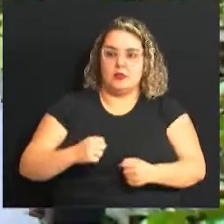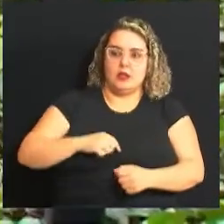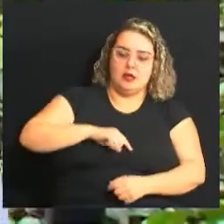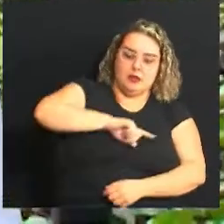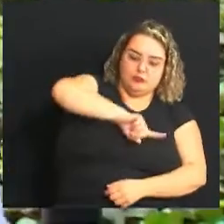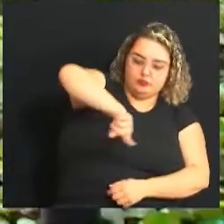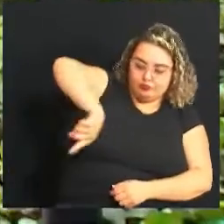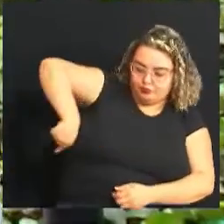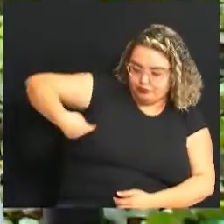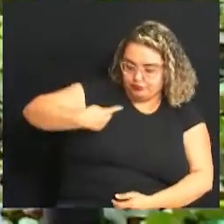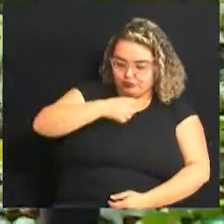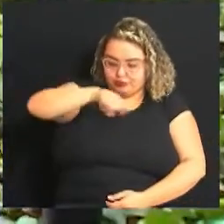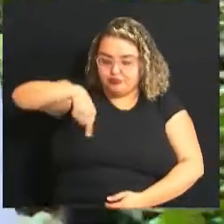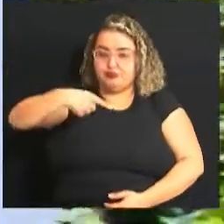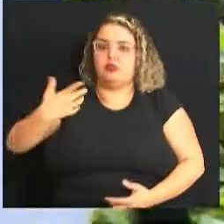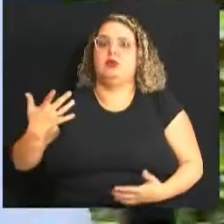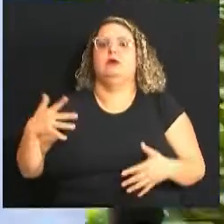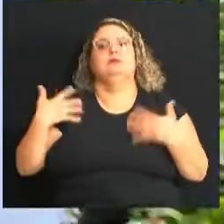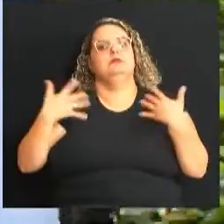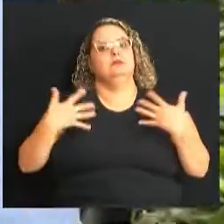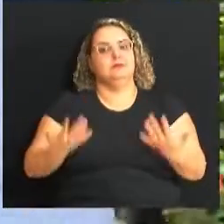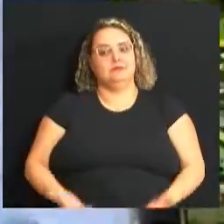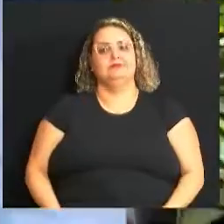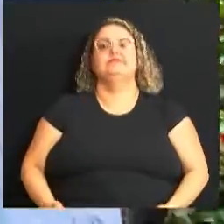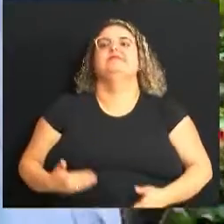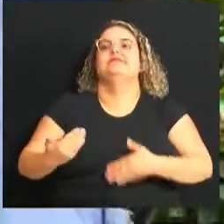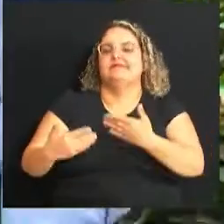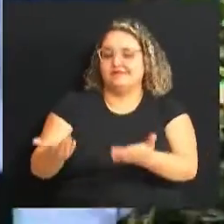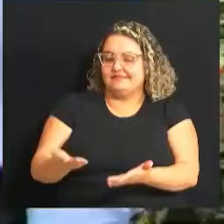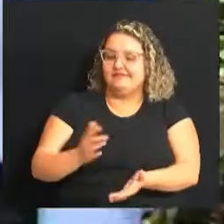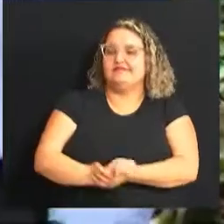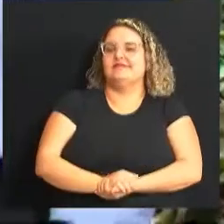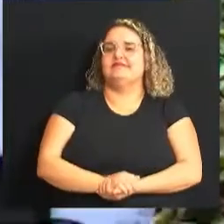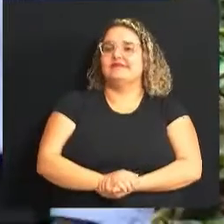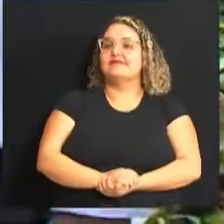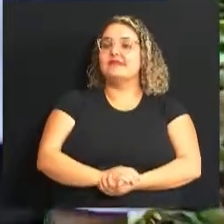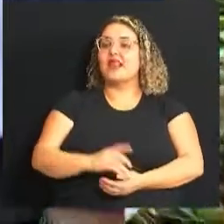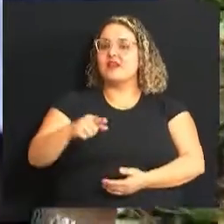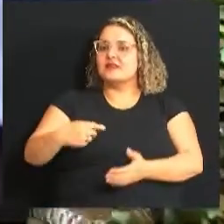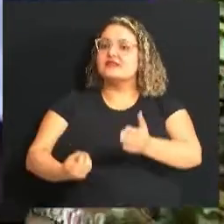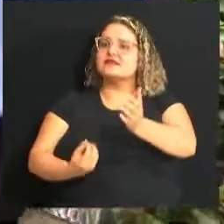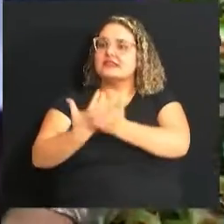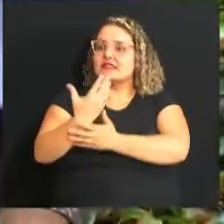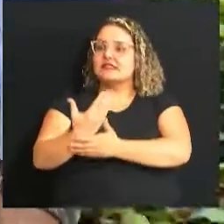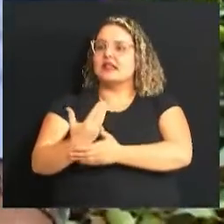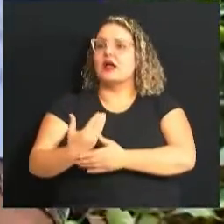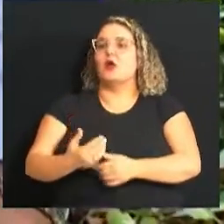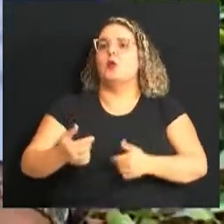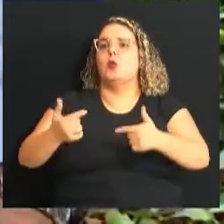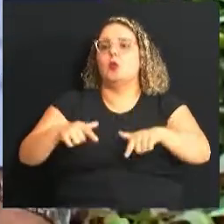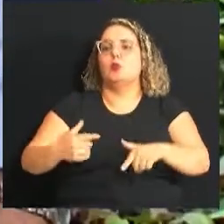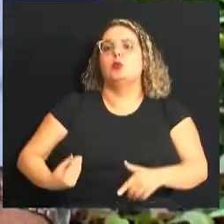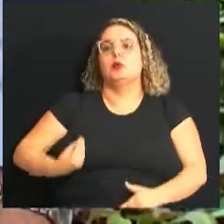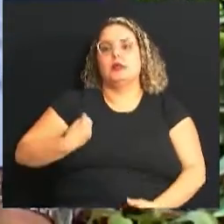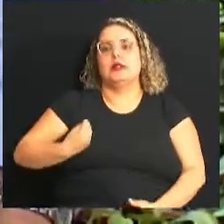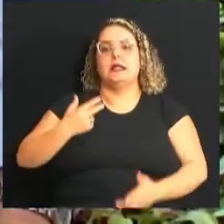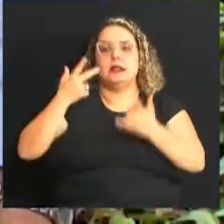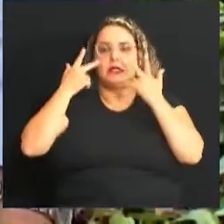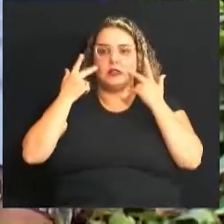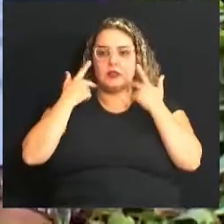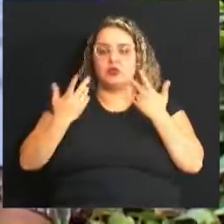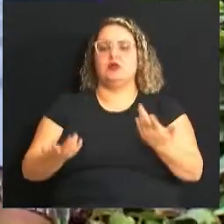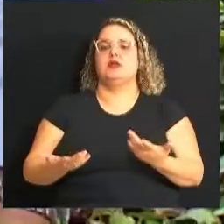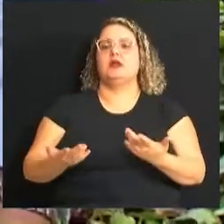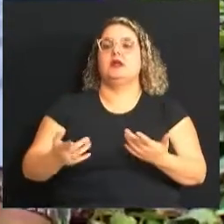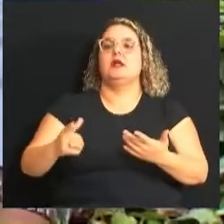faz o processo. Gente, olha, aqui vocês criaram um habitat natural, né, de cada animal, né? Você estava me contando, nesse caso, tem